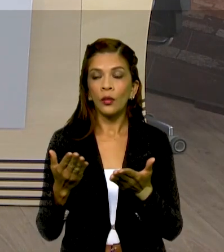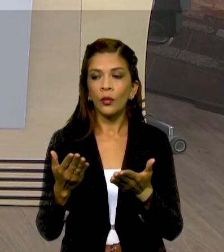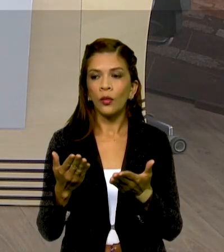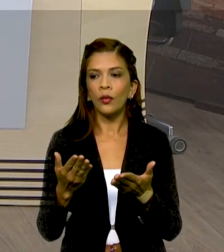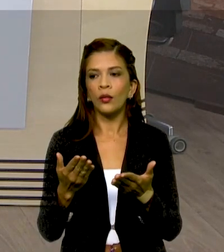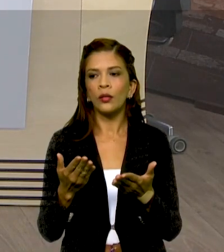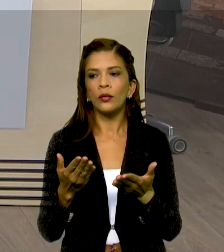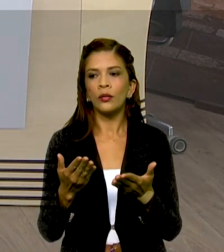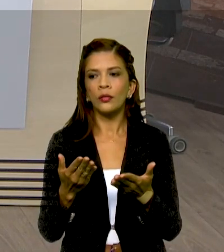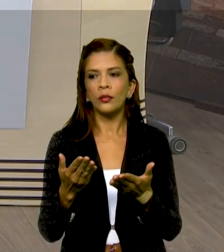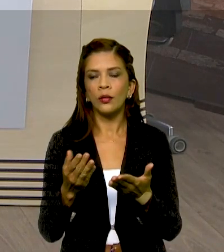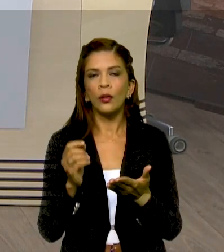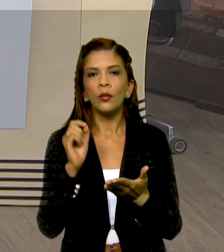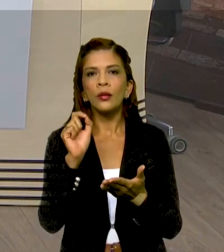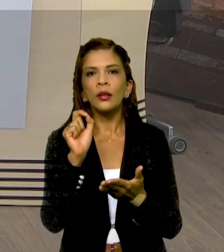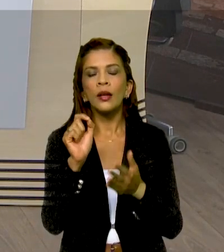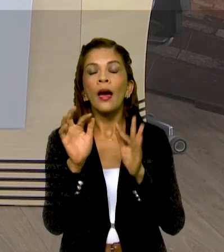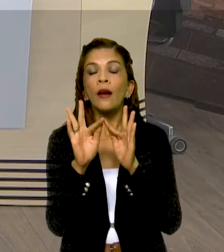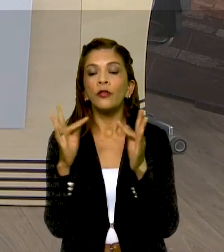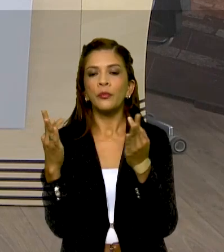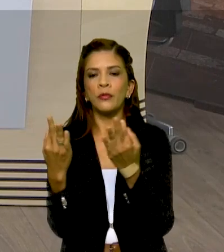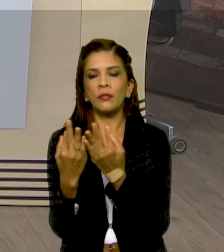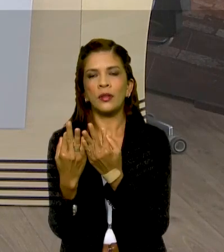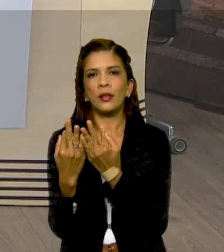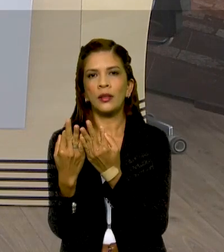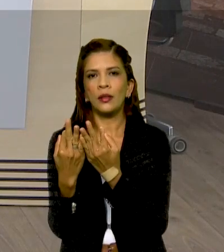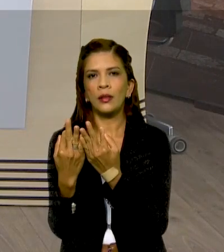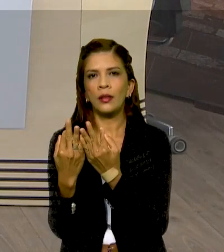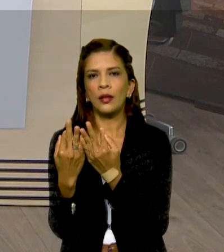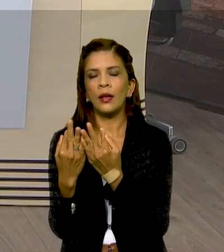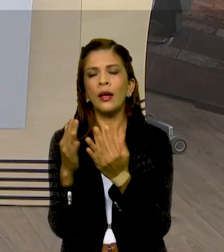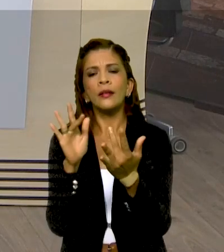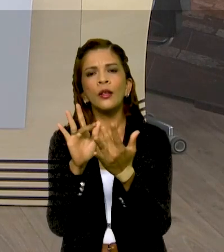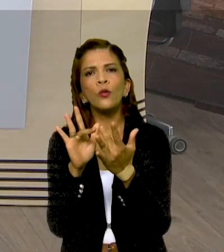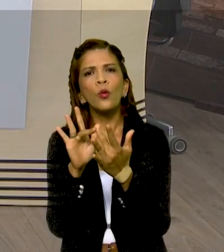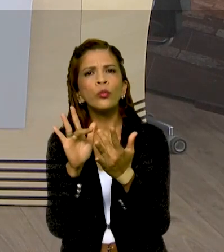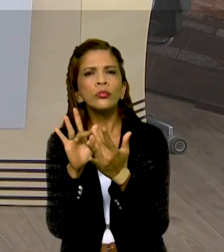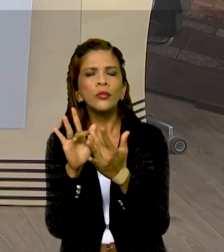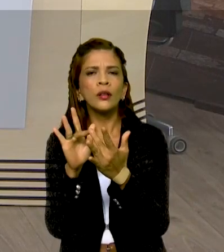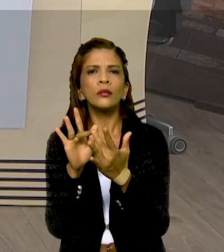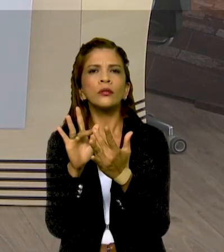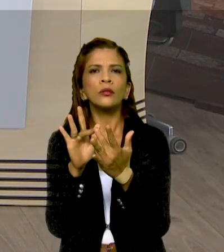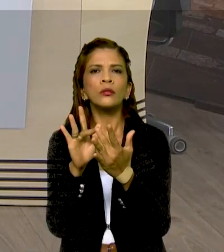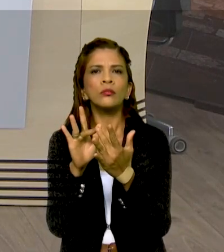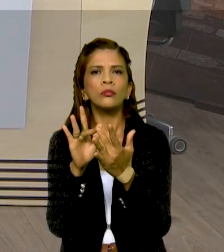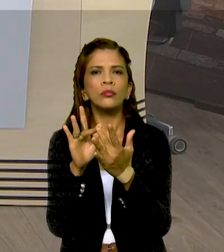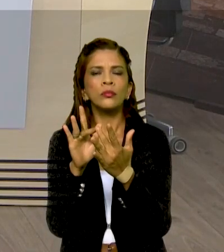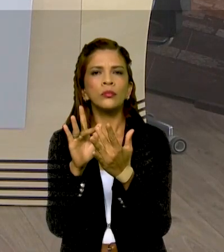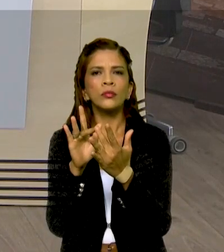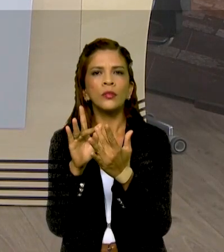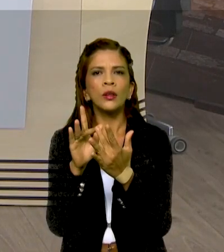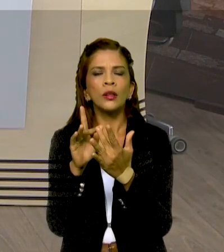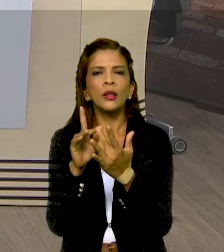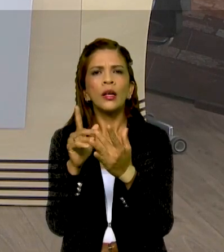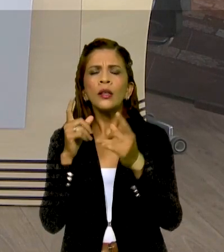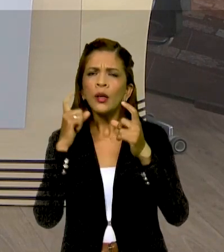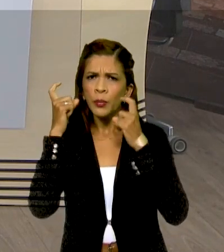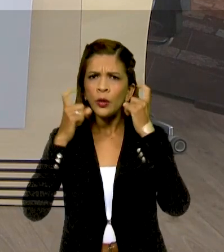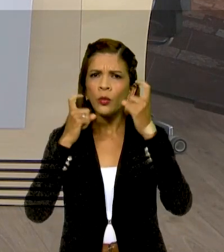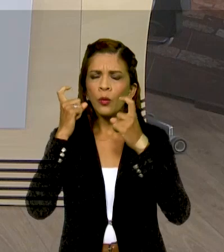à família que tem ali o contato direto, há preocupação, de uma forma geral,